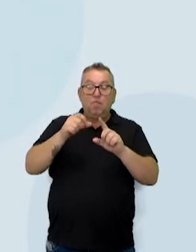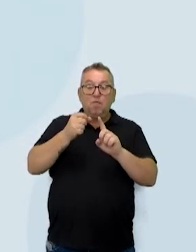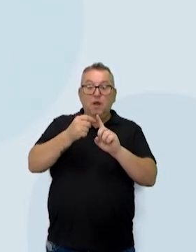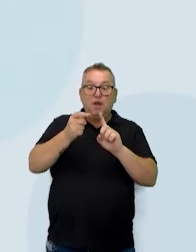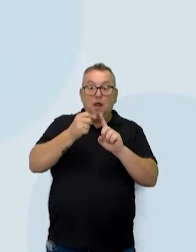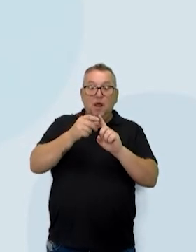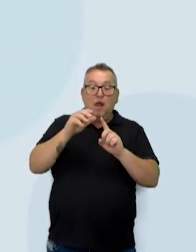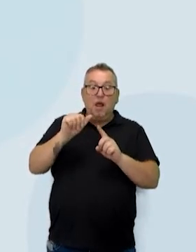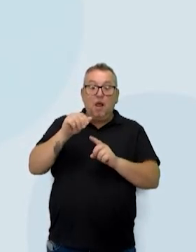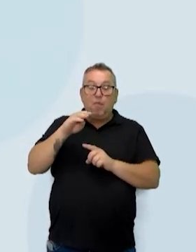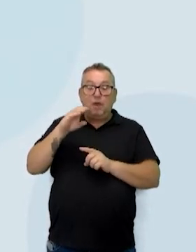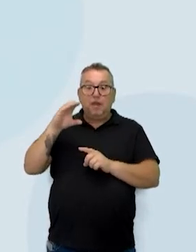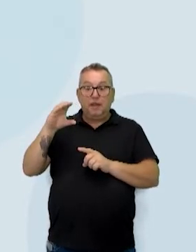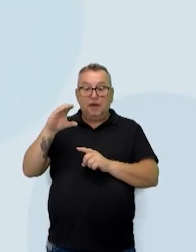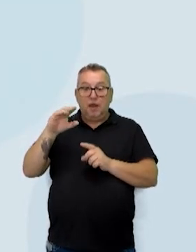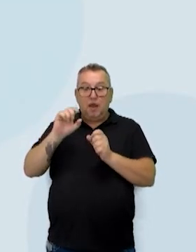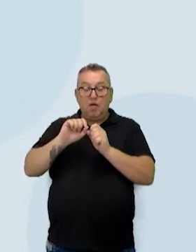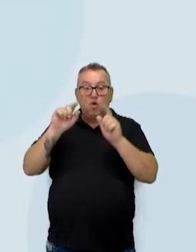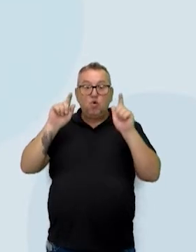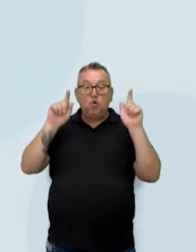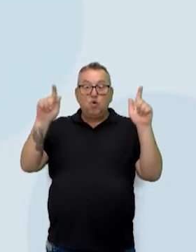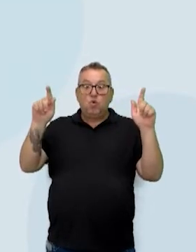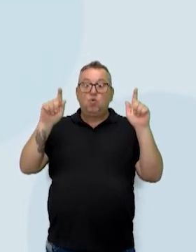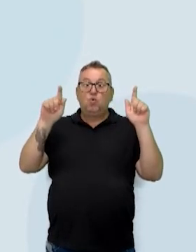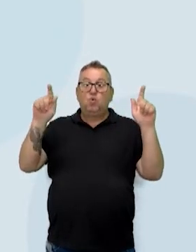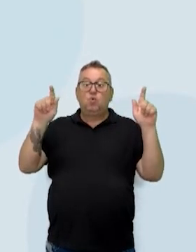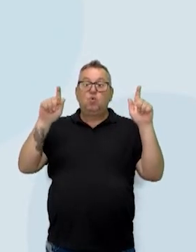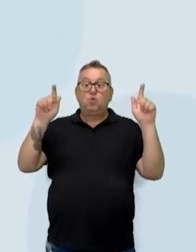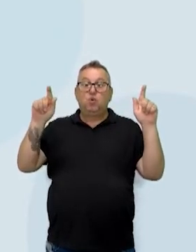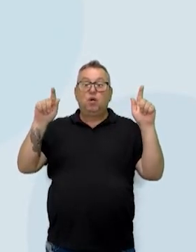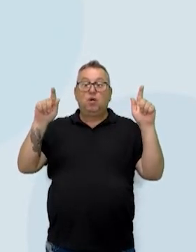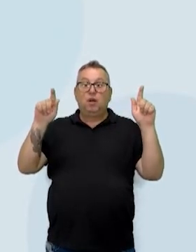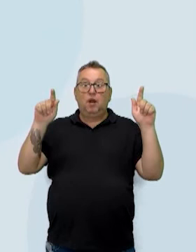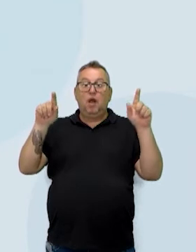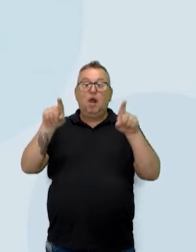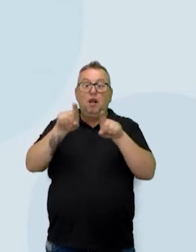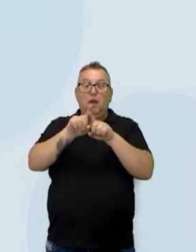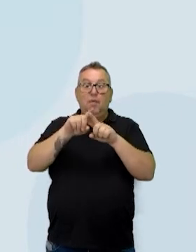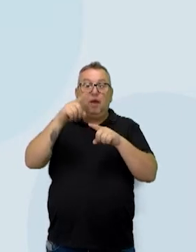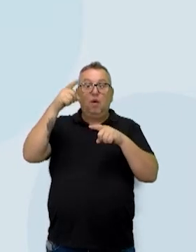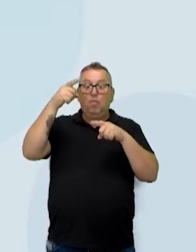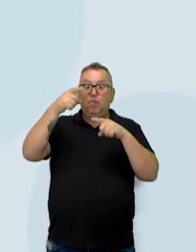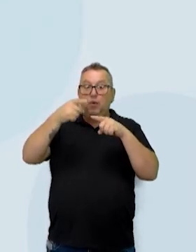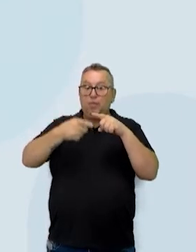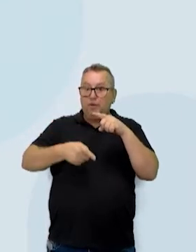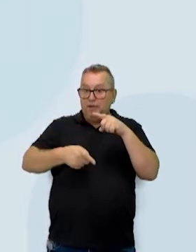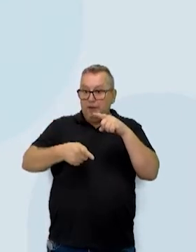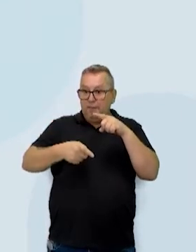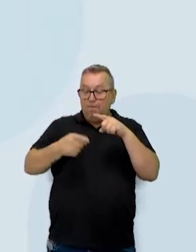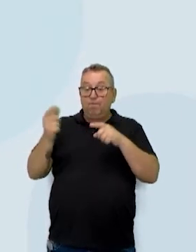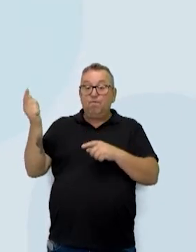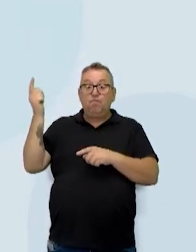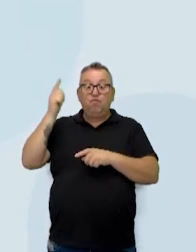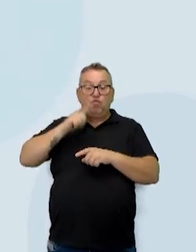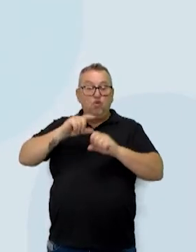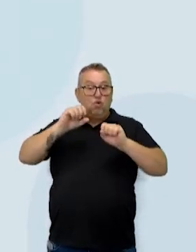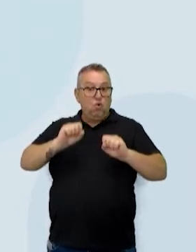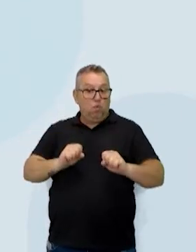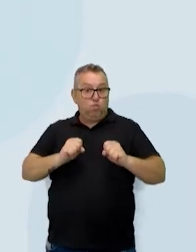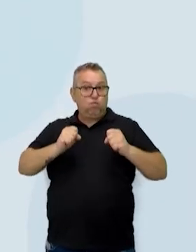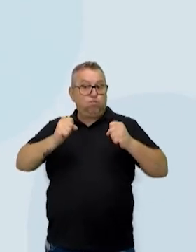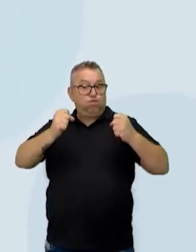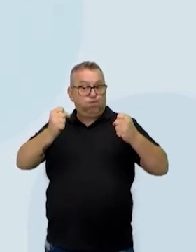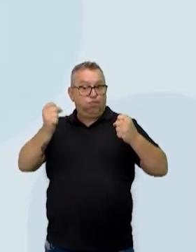ABC, que convoca greves, que na época, inclusive, eram proibidas, e consegue engajar,